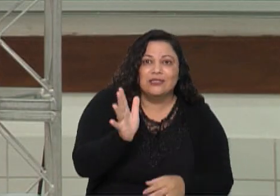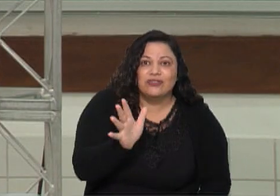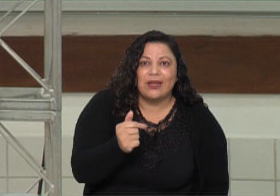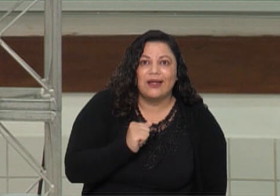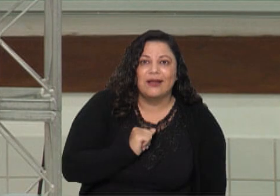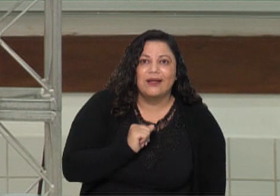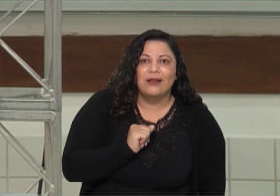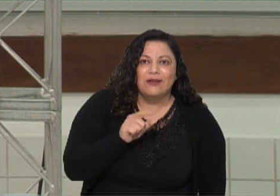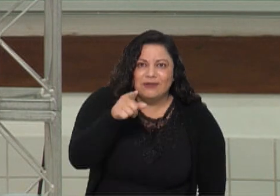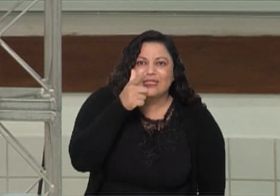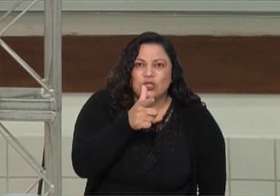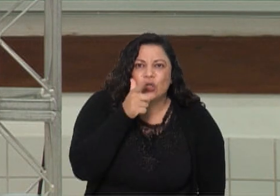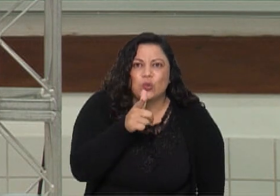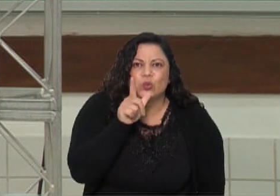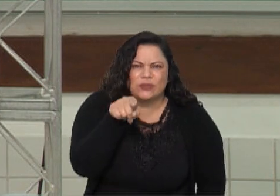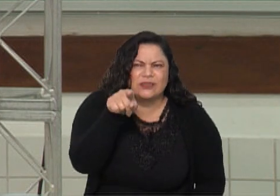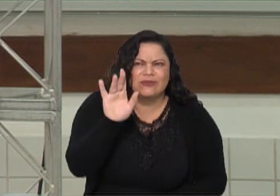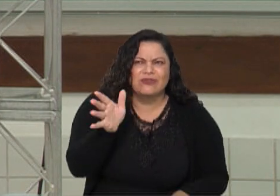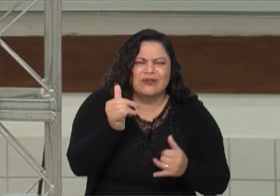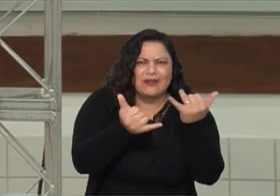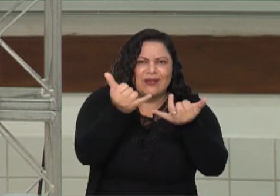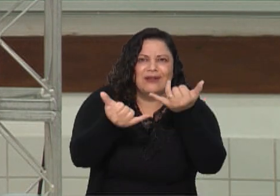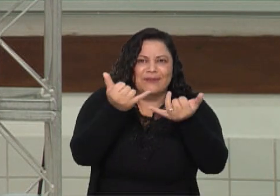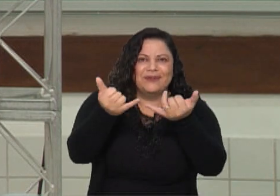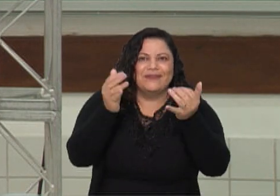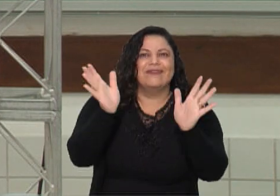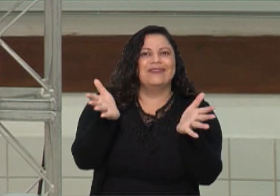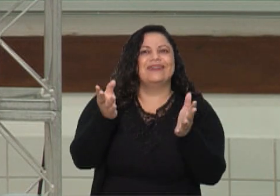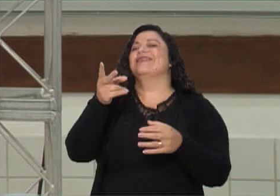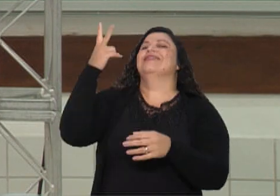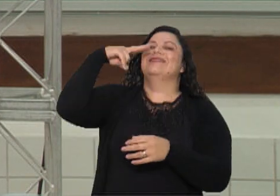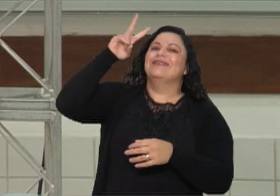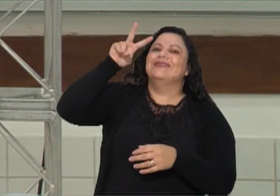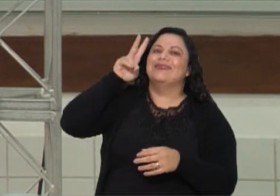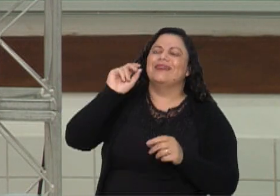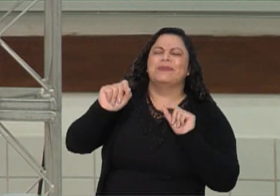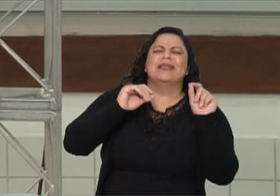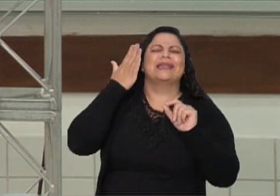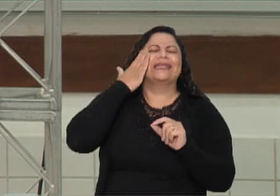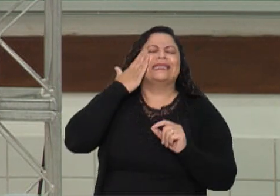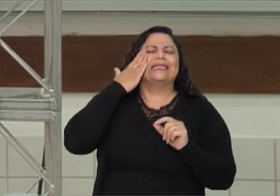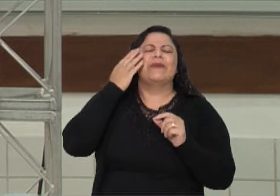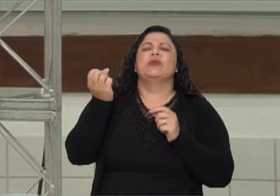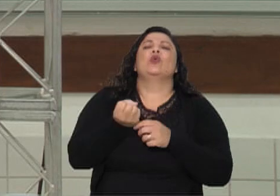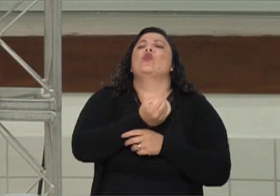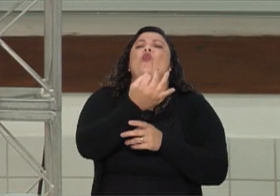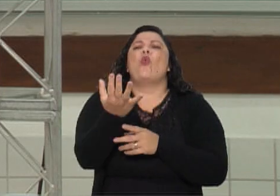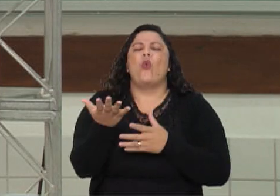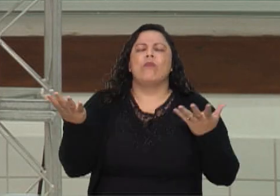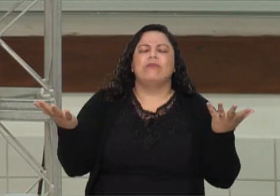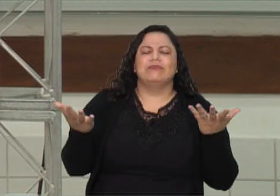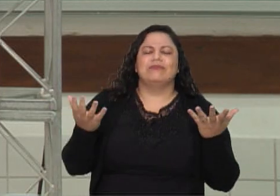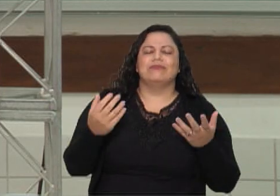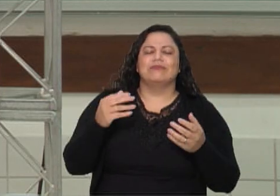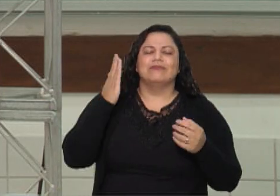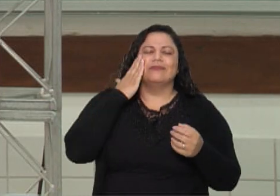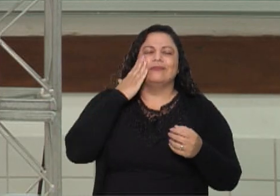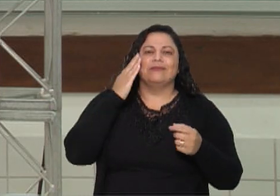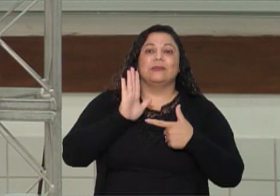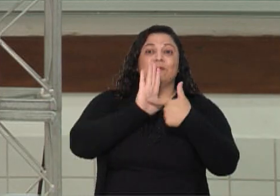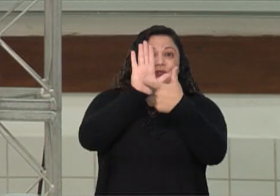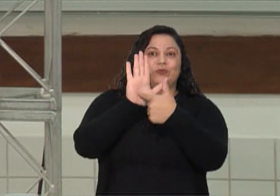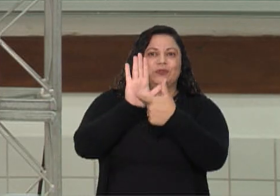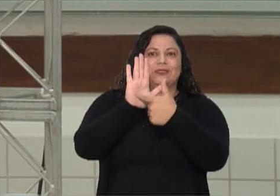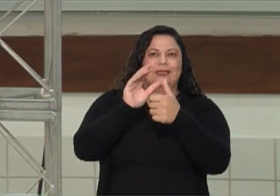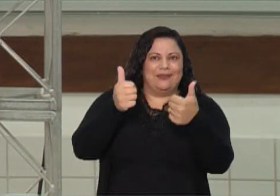jogou? Já conseguiu lembrar? Sabe como é que joga? Não sabe? Ah, mas então eu vou te